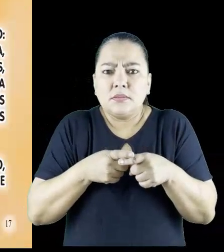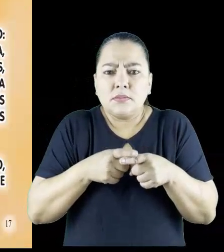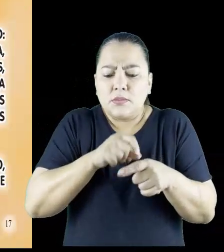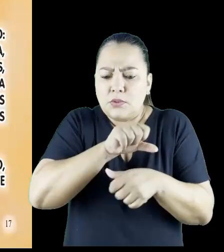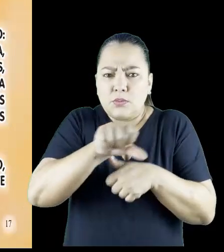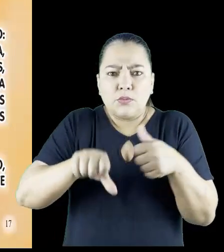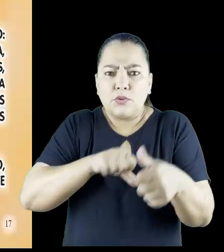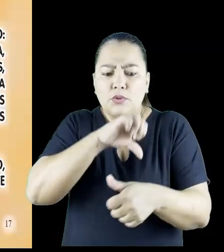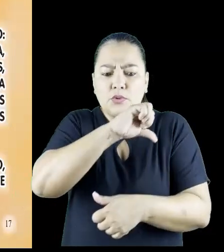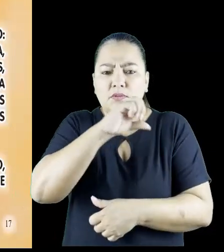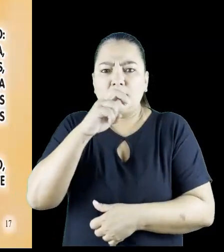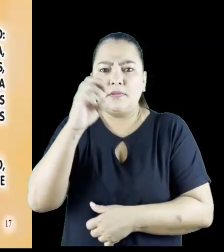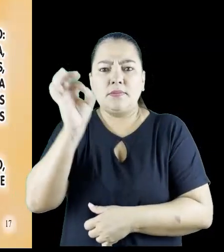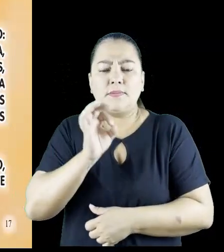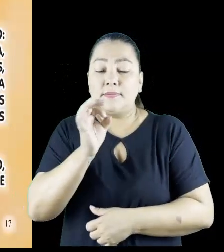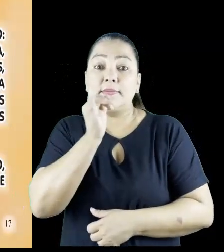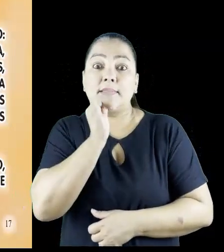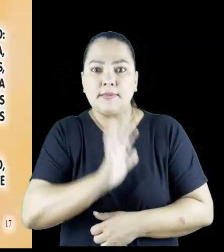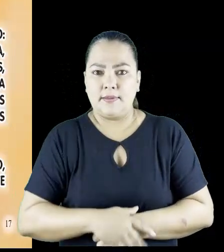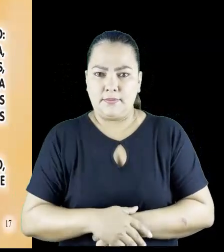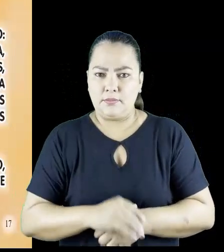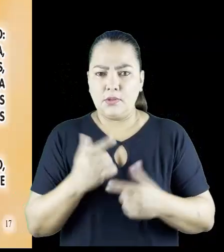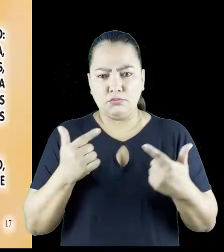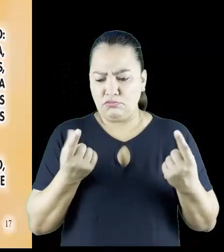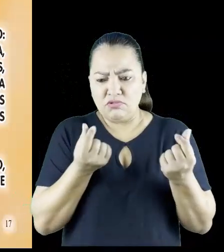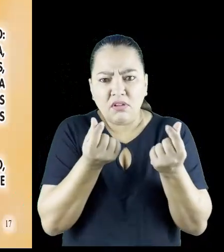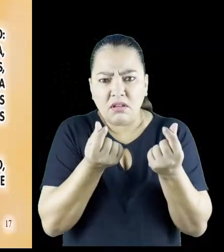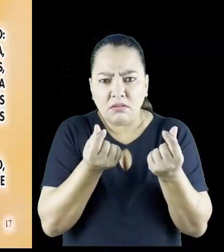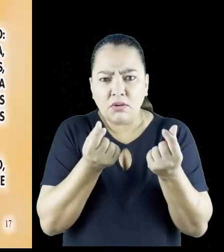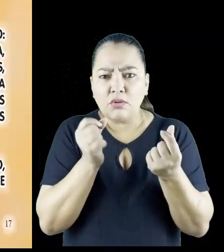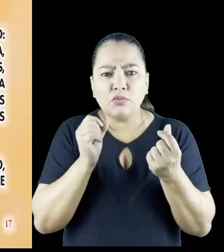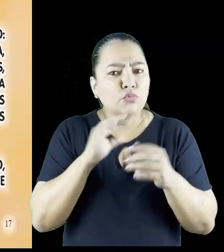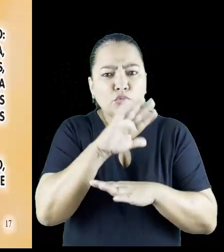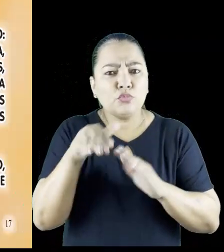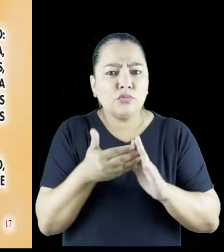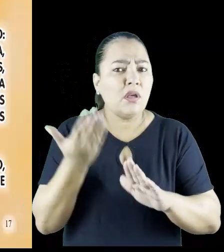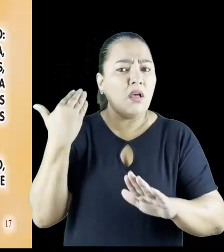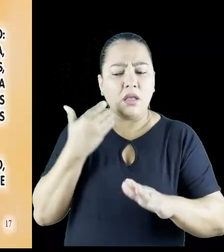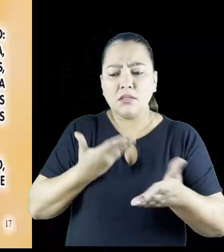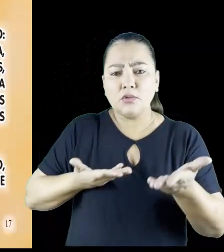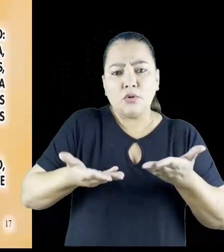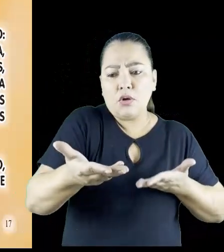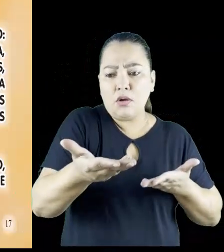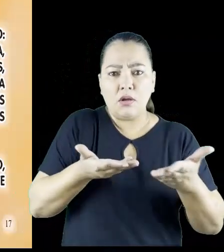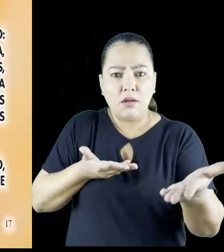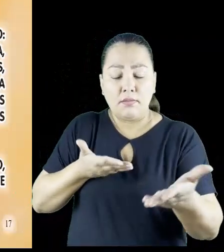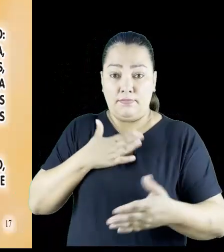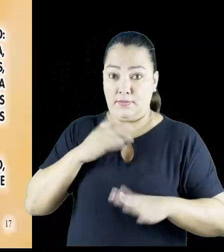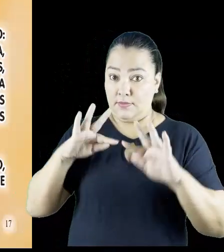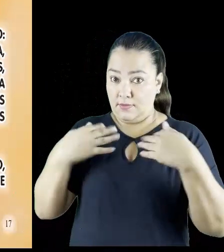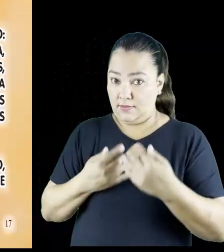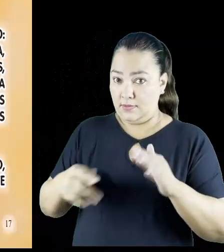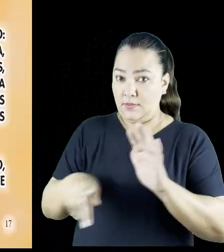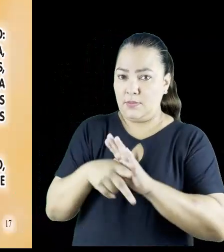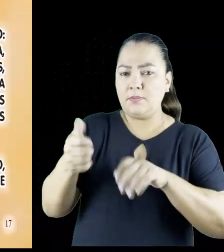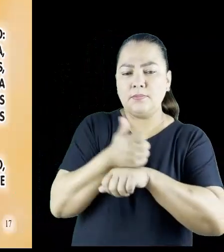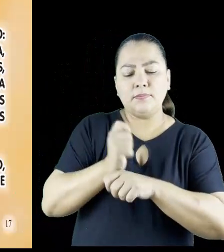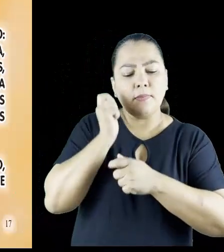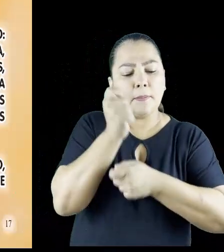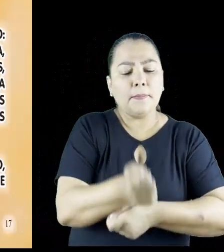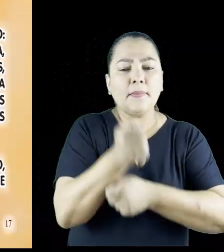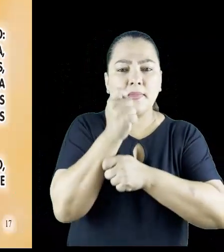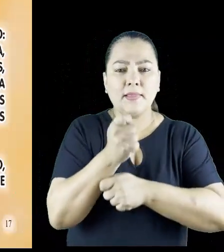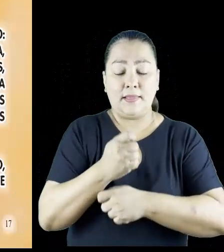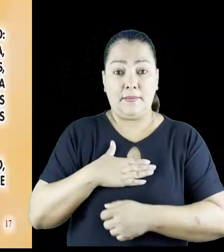Hoje Itapema mudou 95%. Por exemplo, ninguém tinha dinheiro, era tudo no troca-troca. A minha família, por exemplo, era de